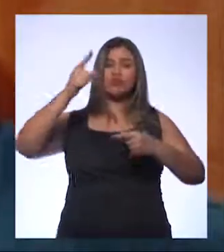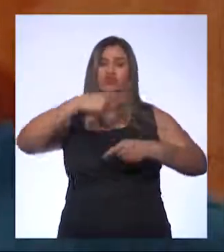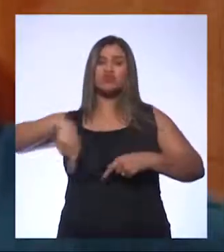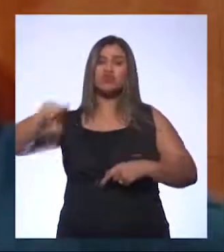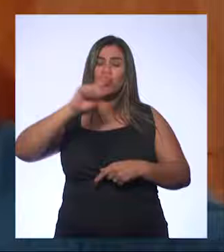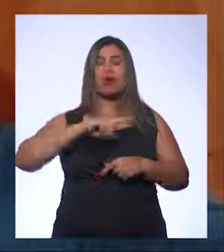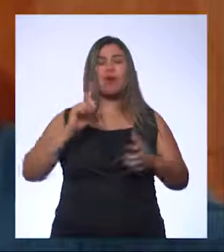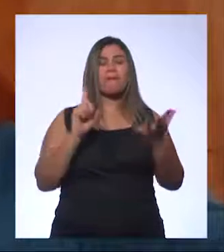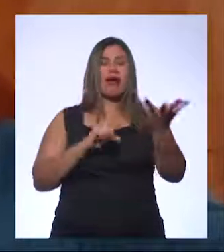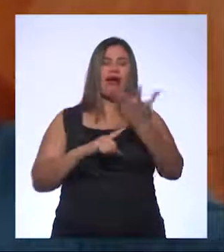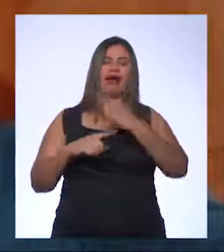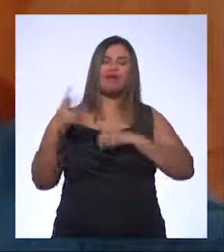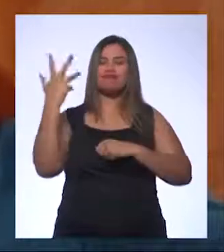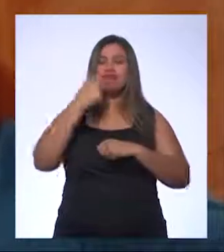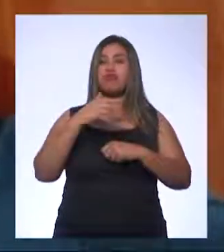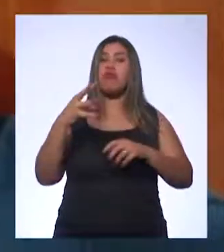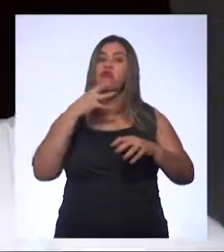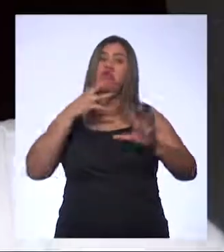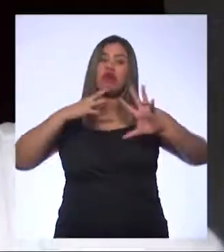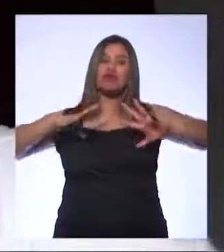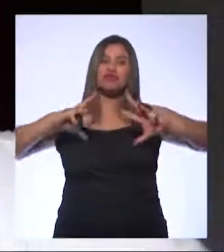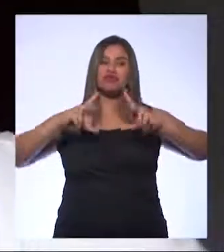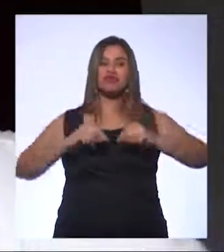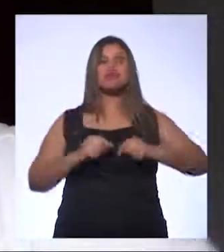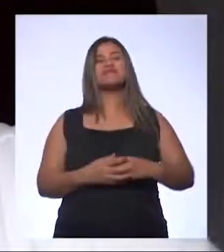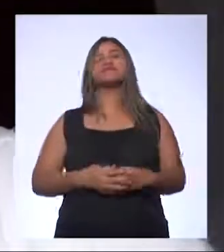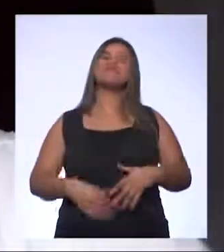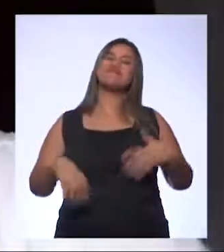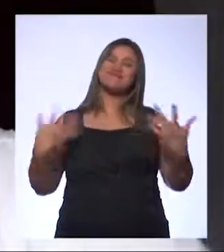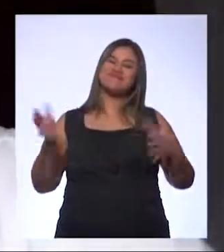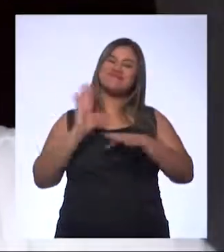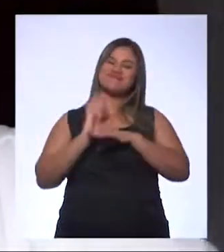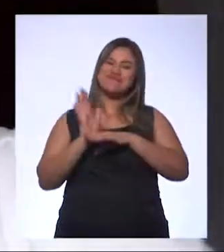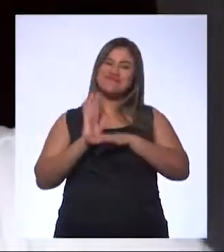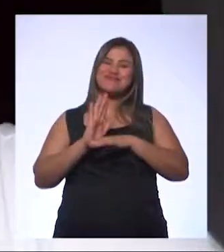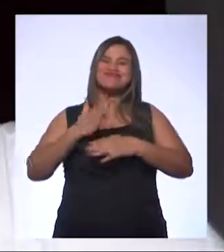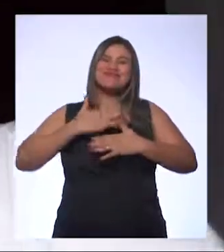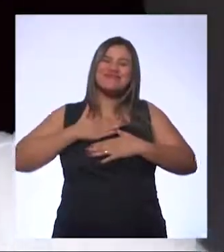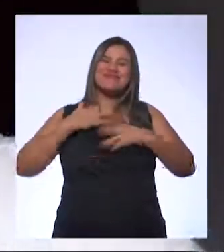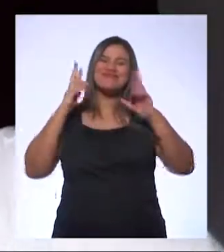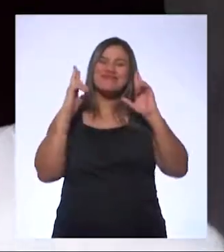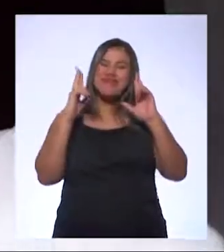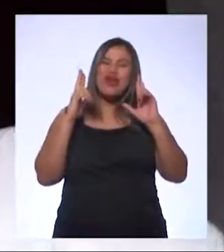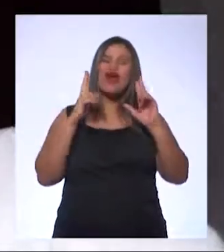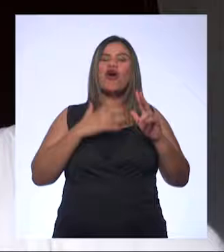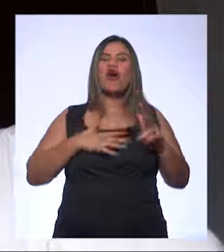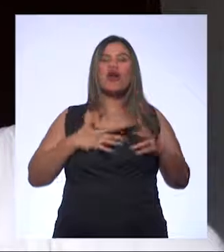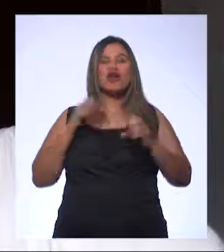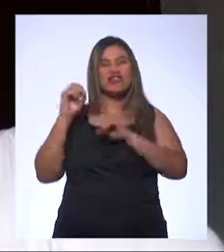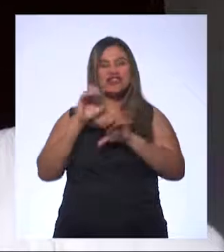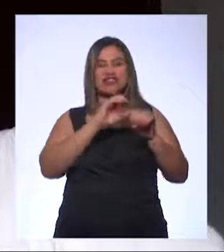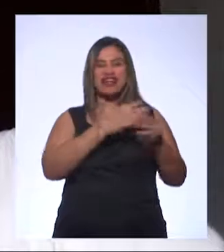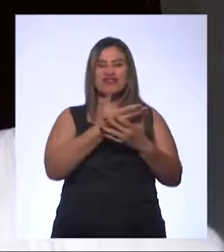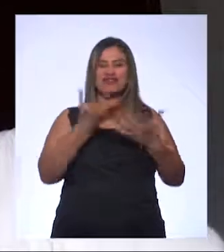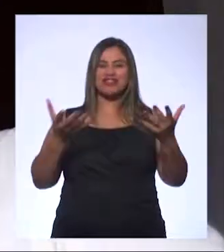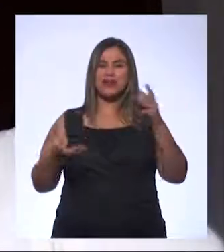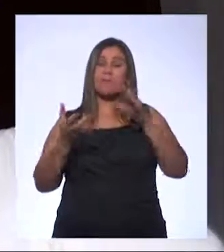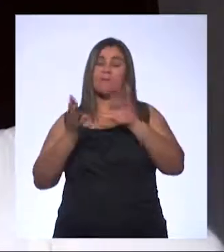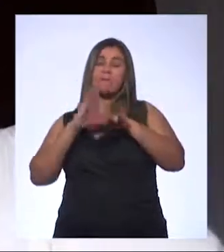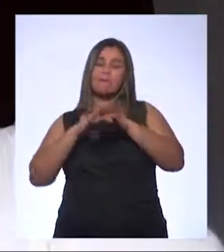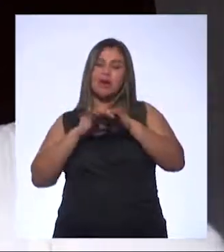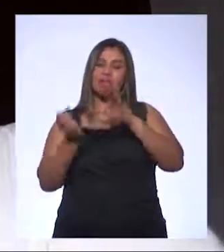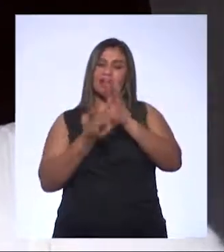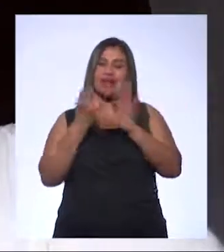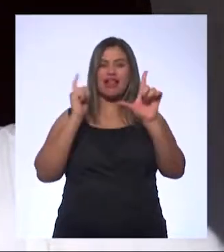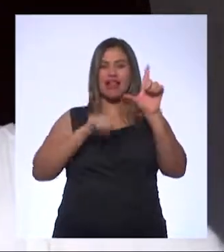uma arte que está ficando bastante reconhecida. Então esse foi o vídeo, eu espero muito que vocês tenham gostado e que eu consiga ter ensinado vocês a como fazer o